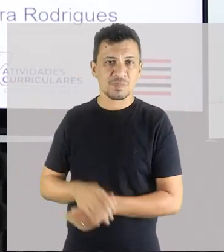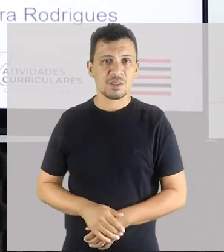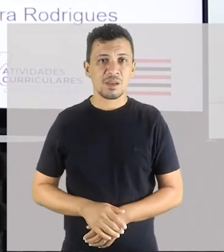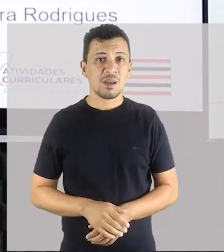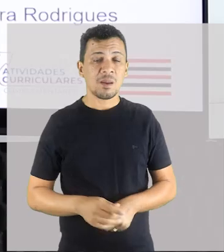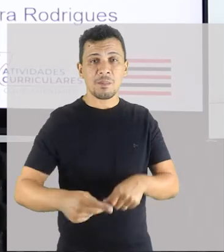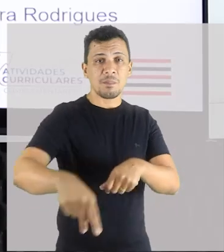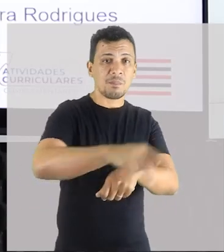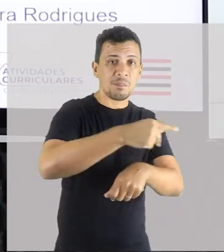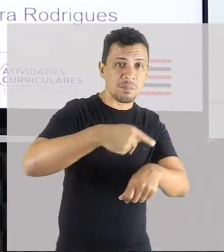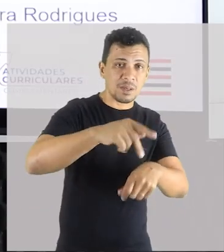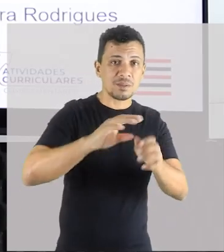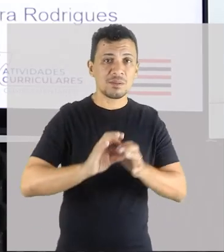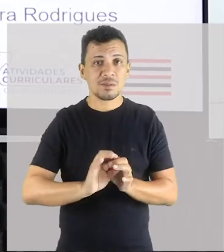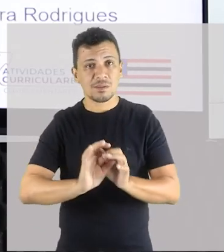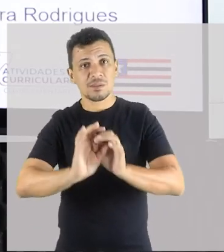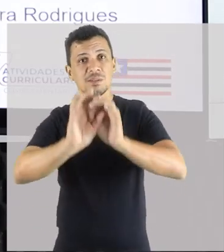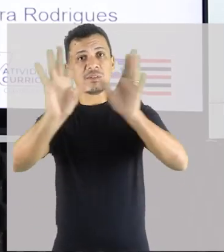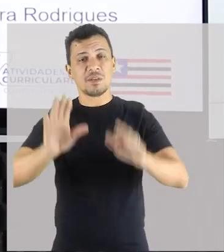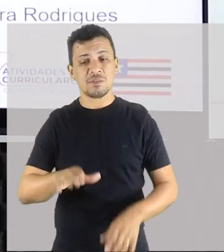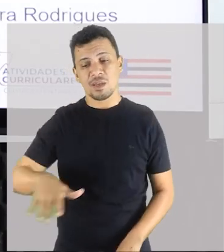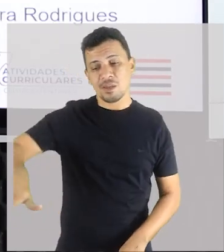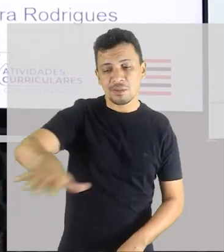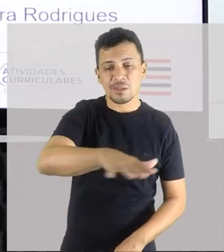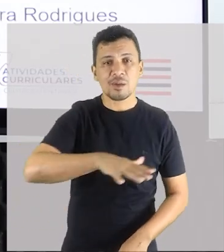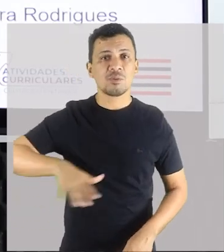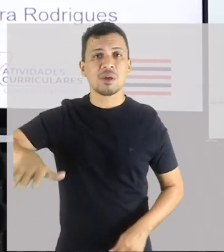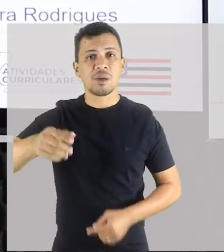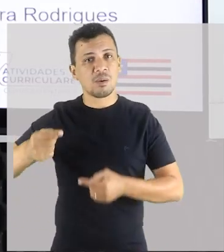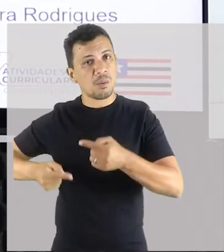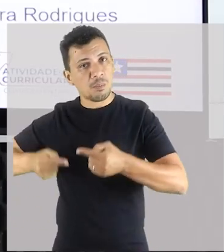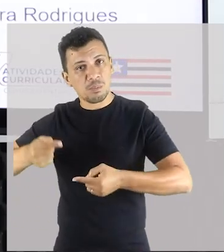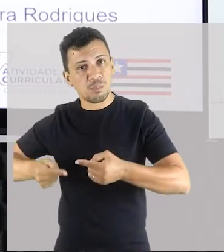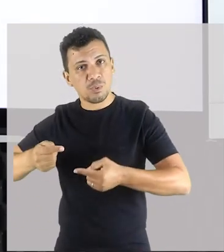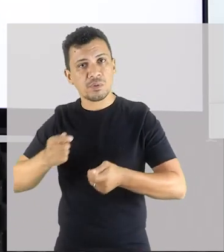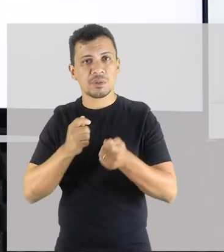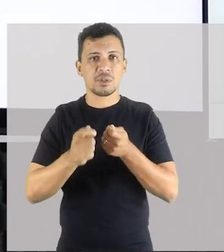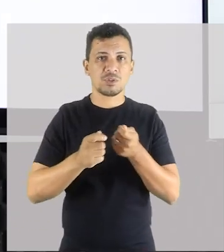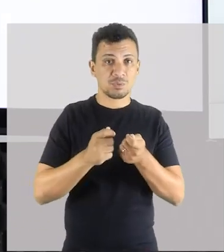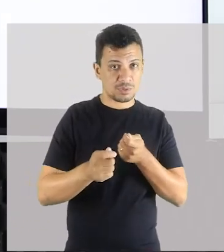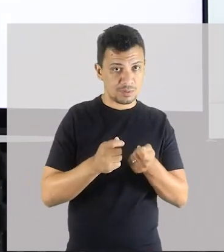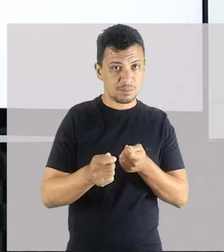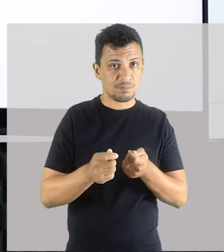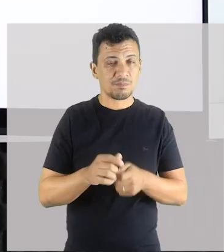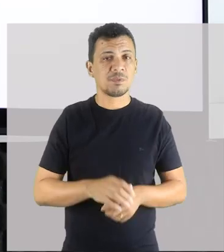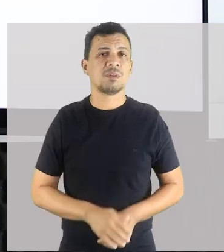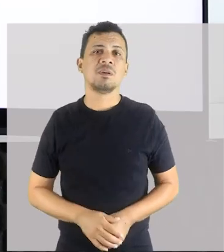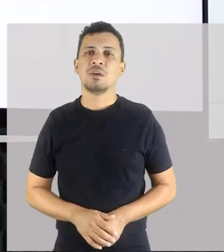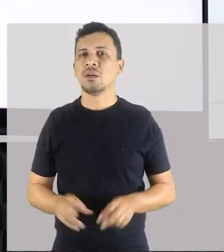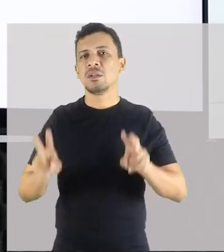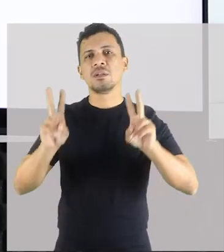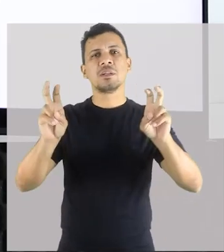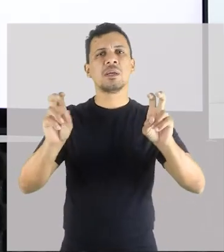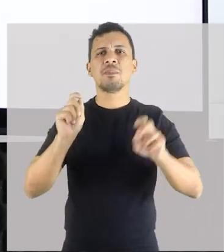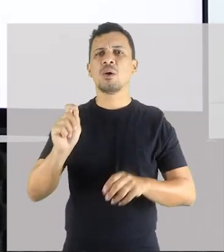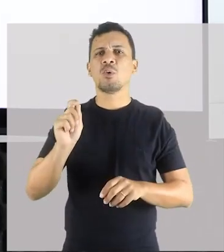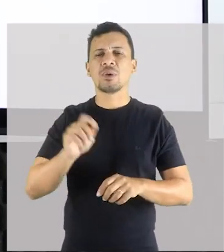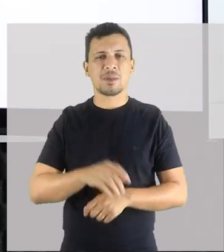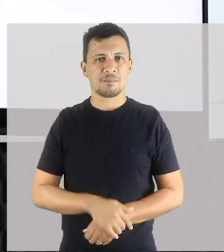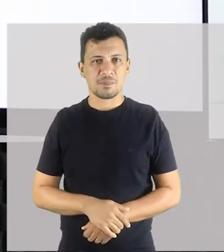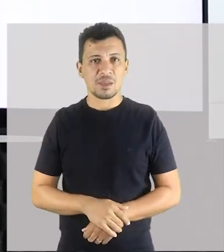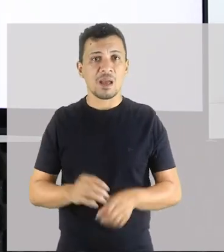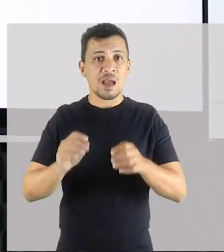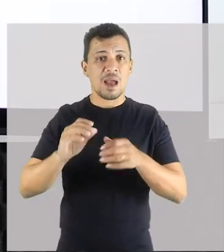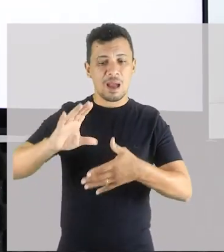estados nacionais, territorialidades e políticas de administração. Nós vamos falar da independência